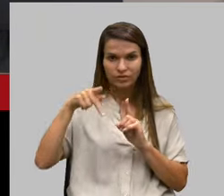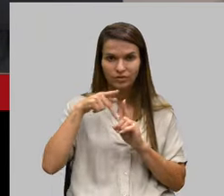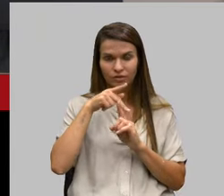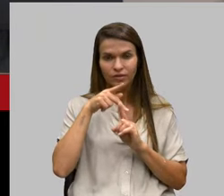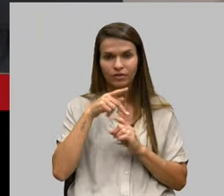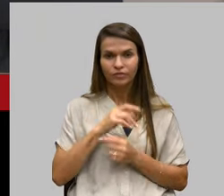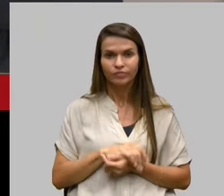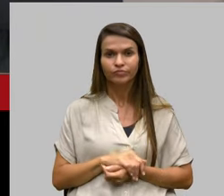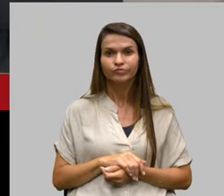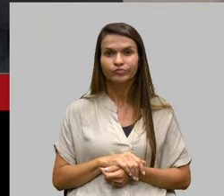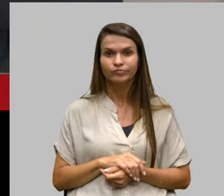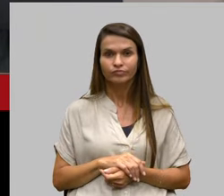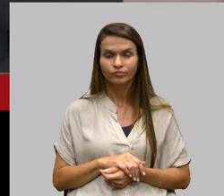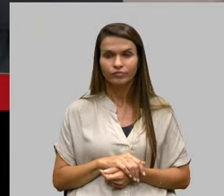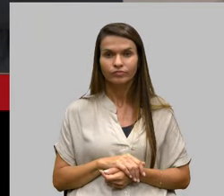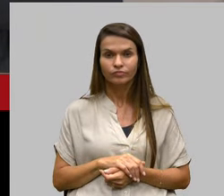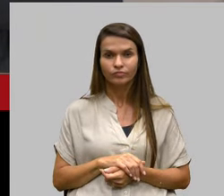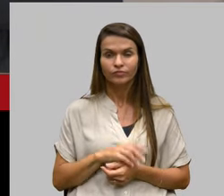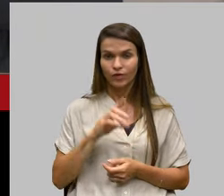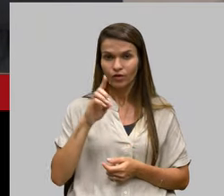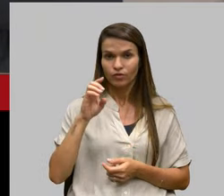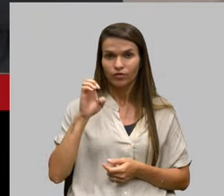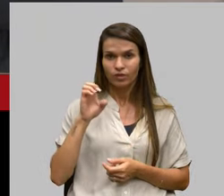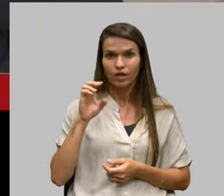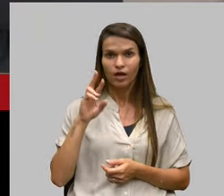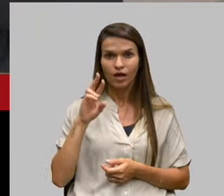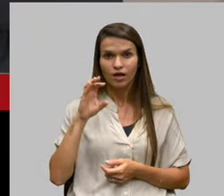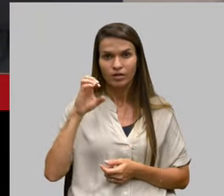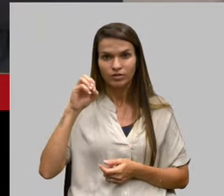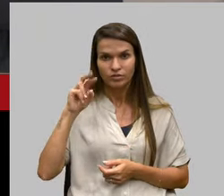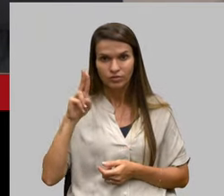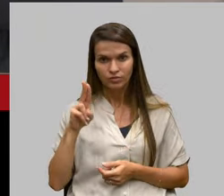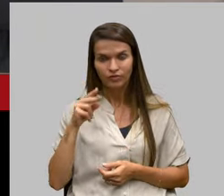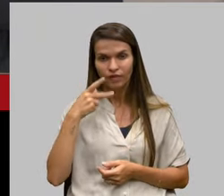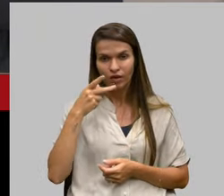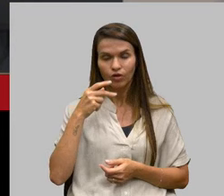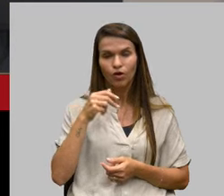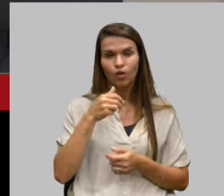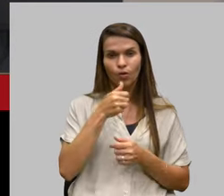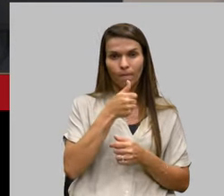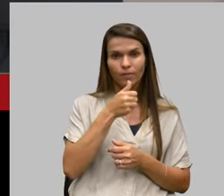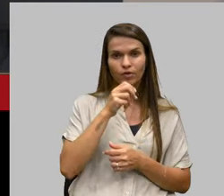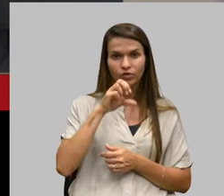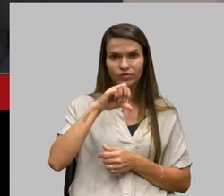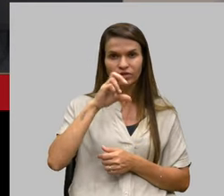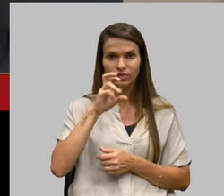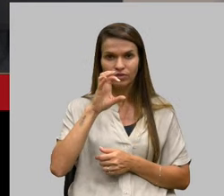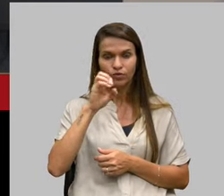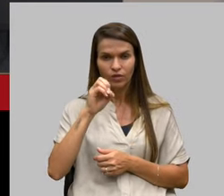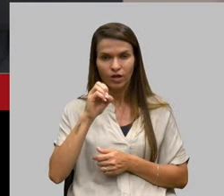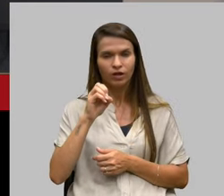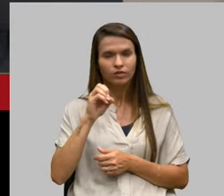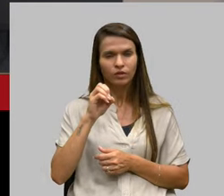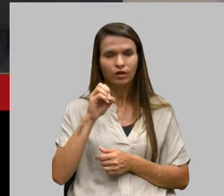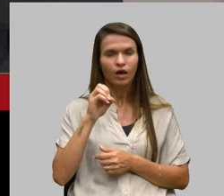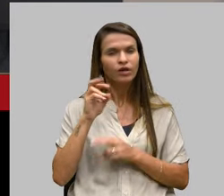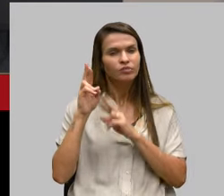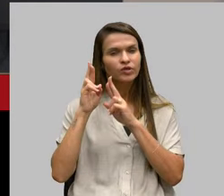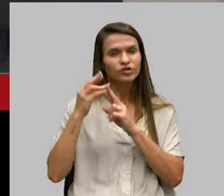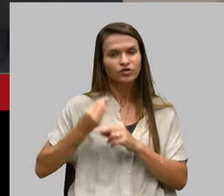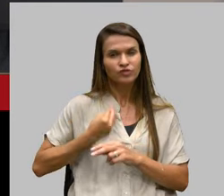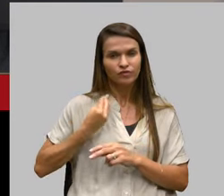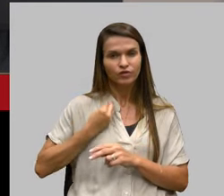eh que o des citou aqui em 1950 a expectativa do brasileiro de vida era de 46